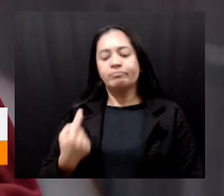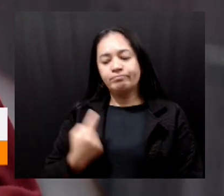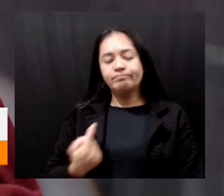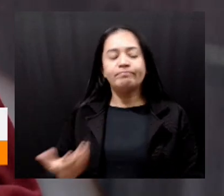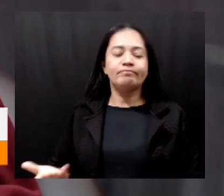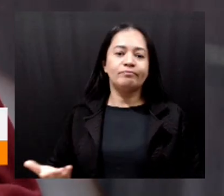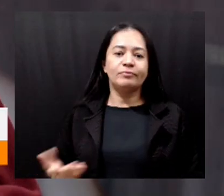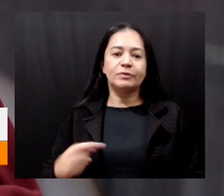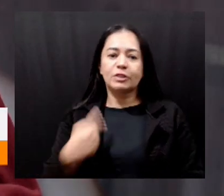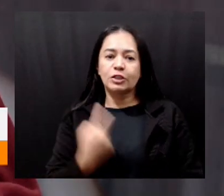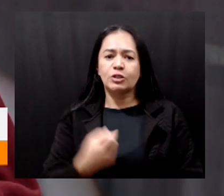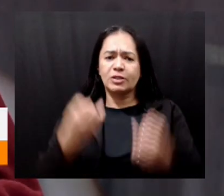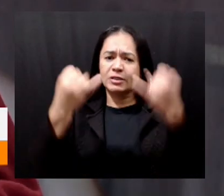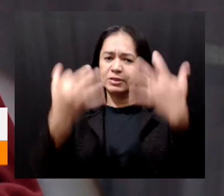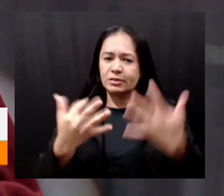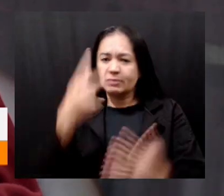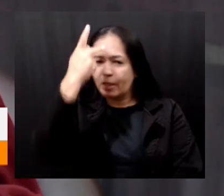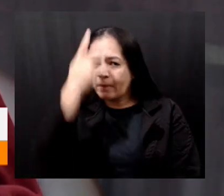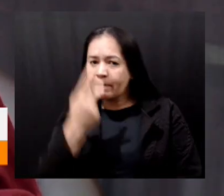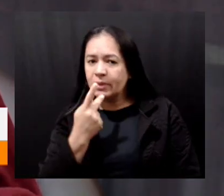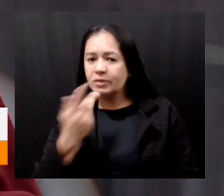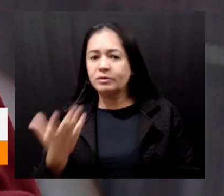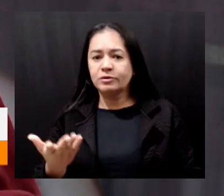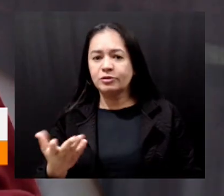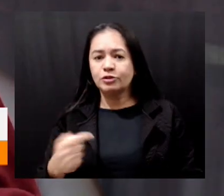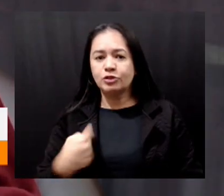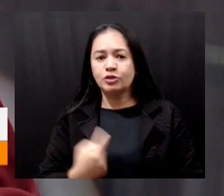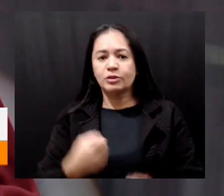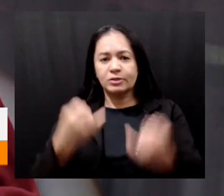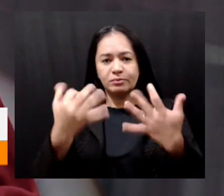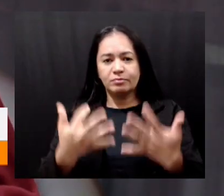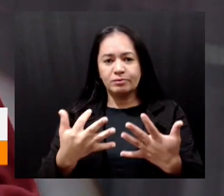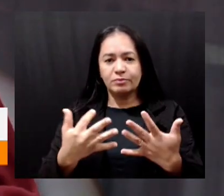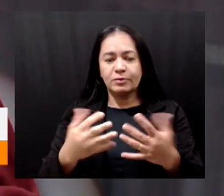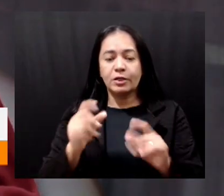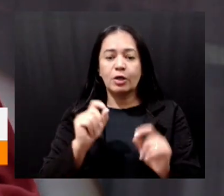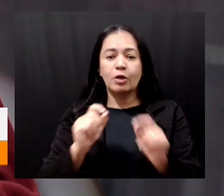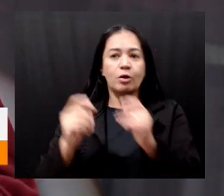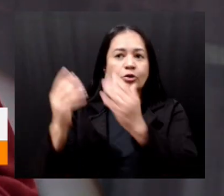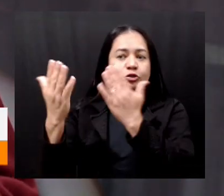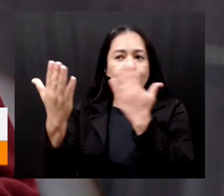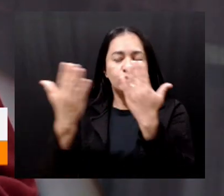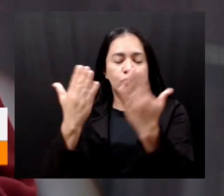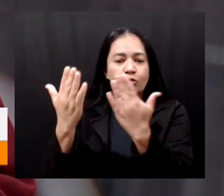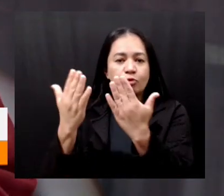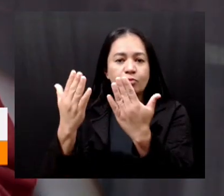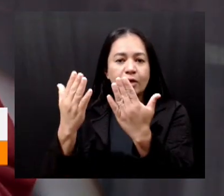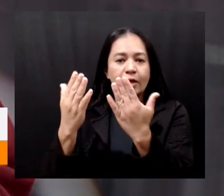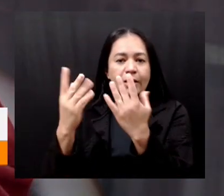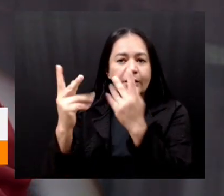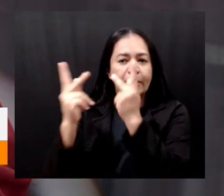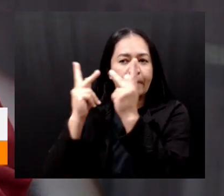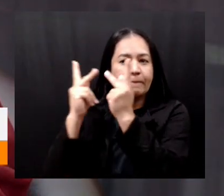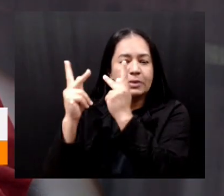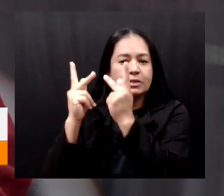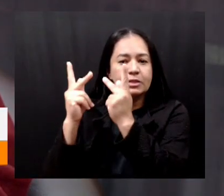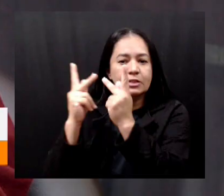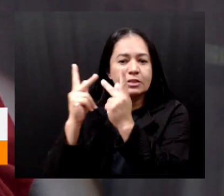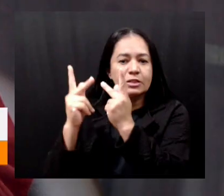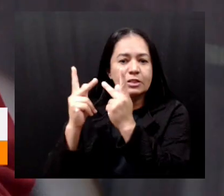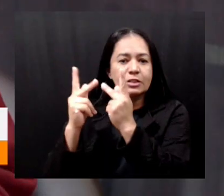de personalidade, a gente está falando de uma instância psíquica que é o ego, né? O ego que faz a